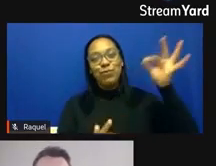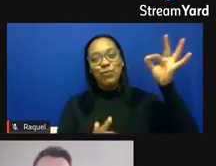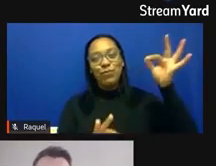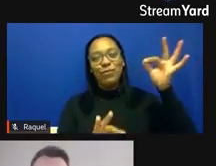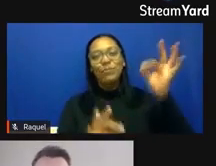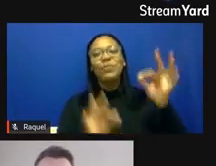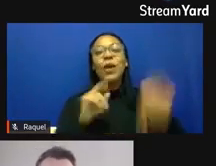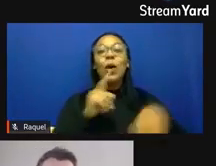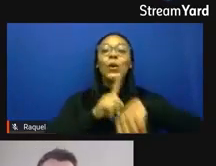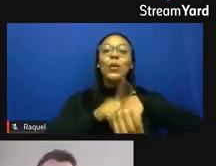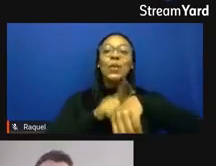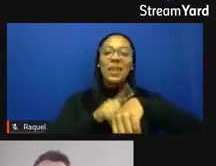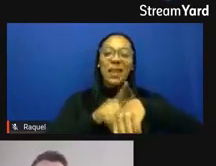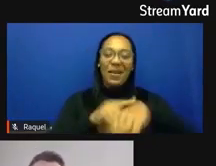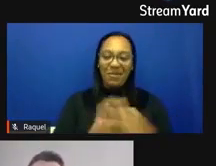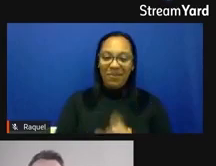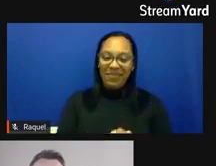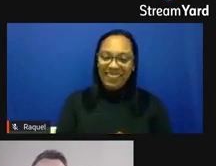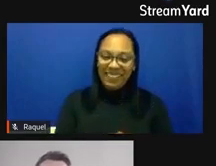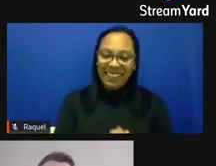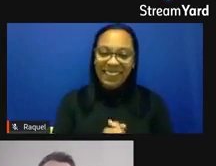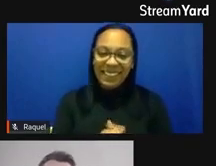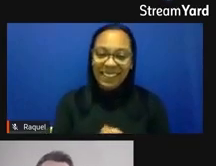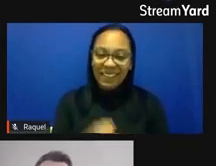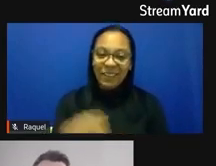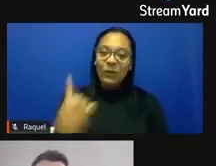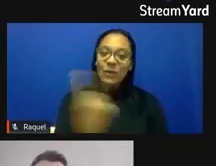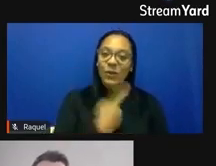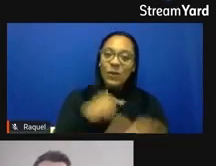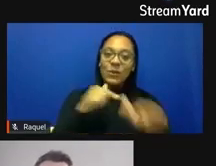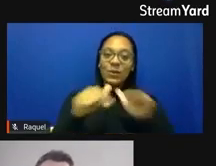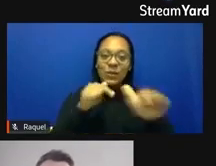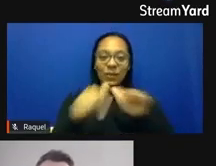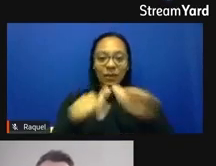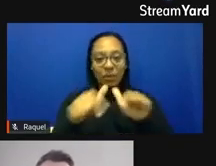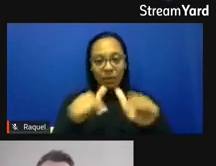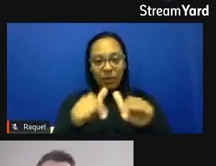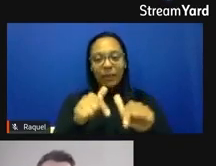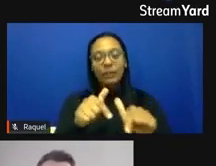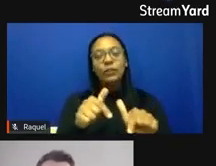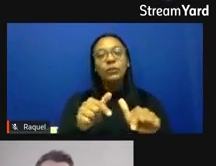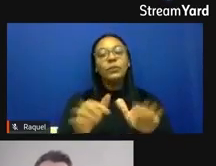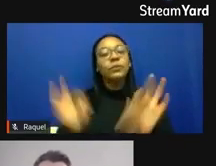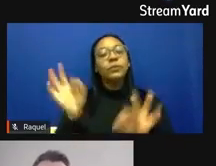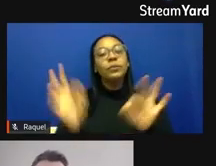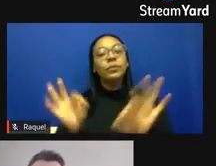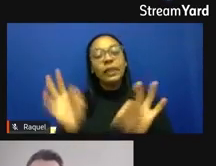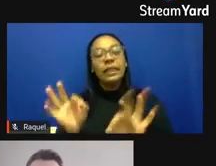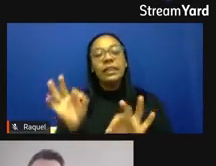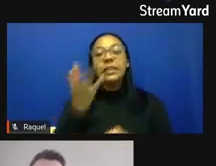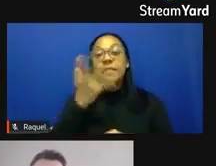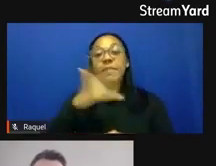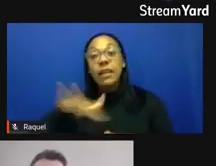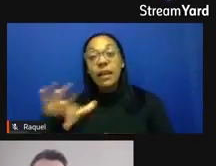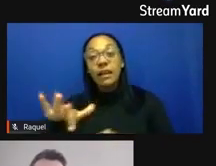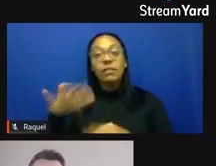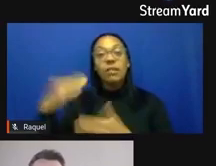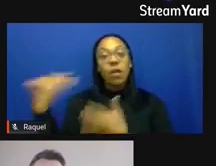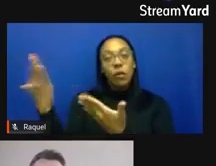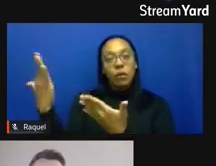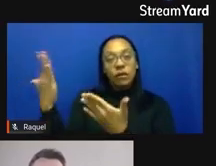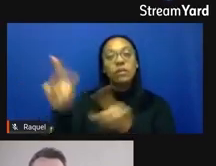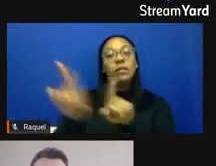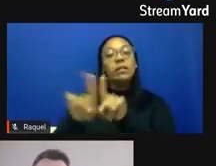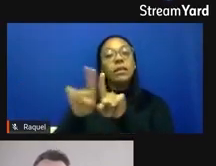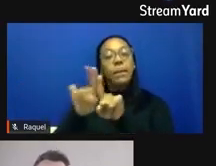no tempo de demora para responder. O nosso trabalho, sou juiz da criança e do adolescente, também juiz da vara da família, e um setor mais novo,